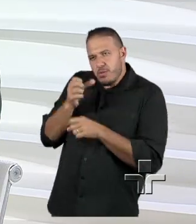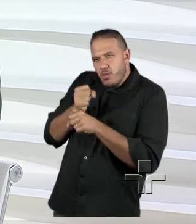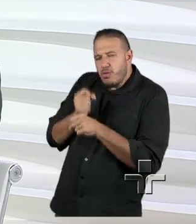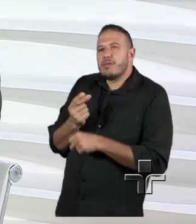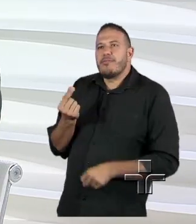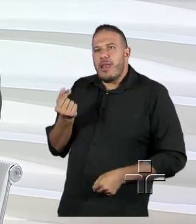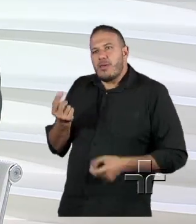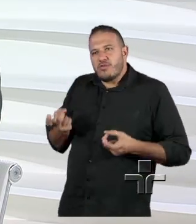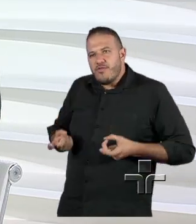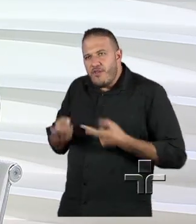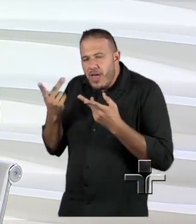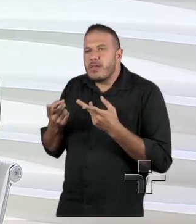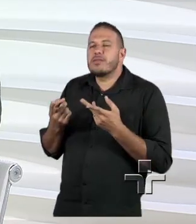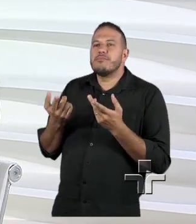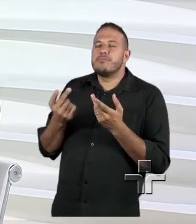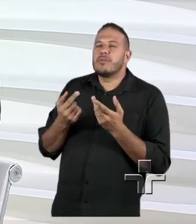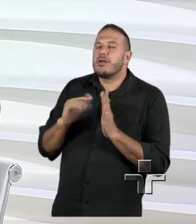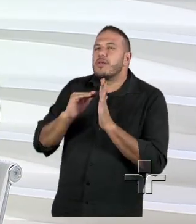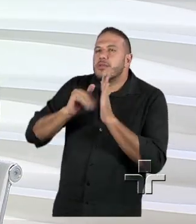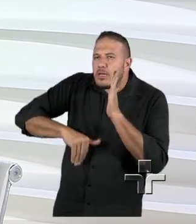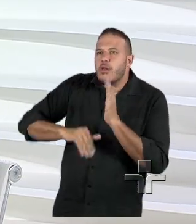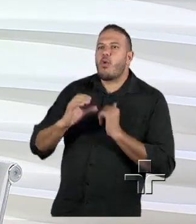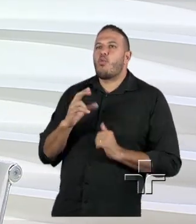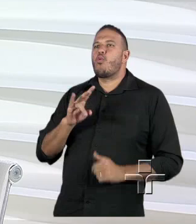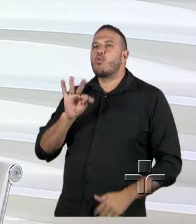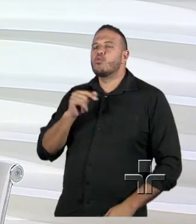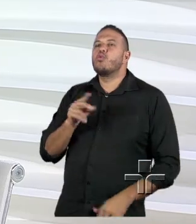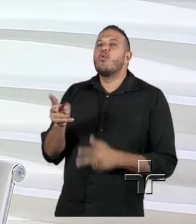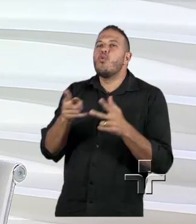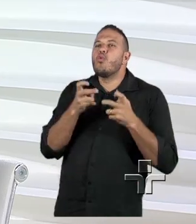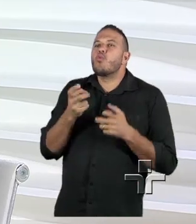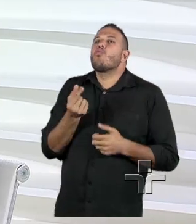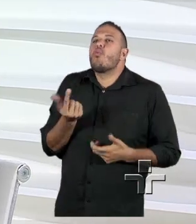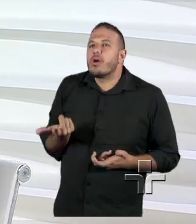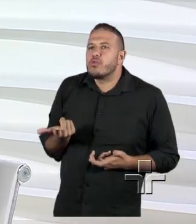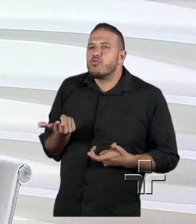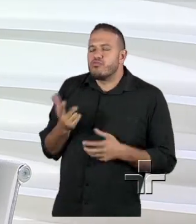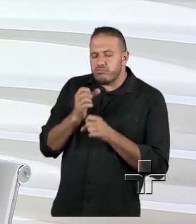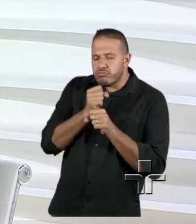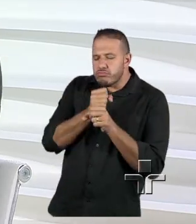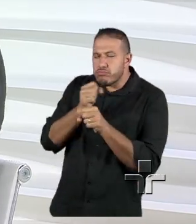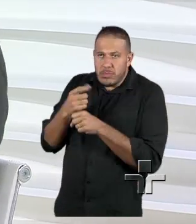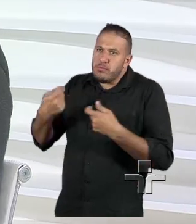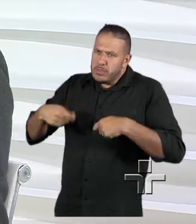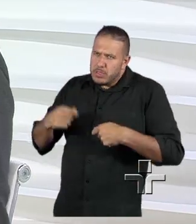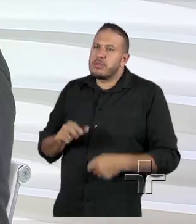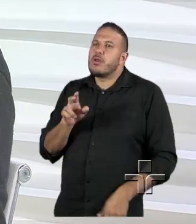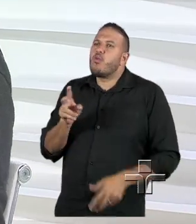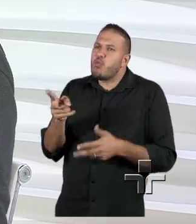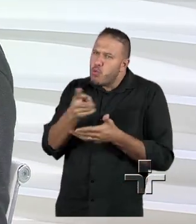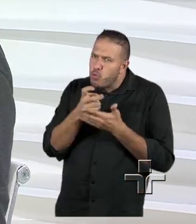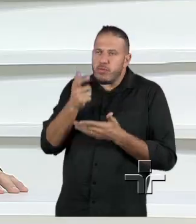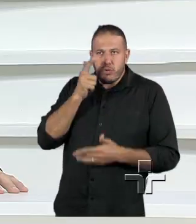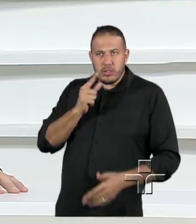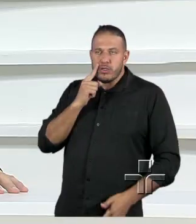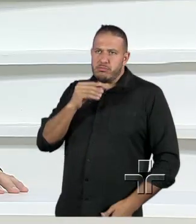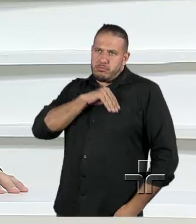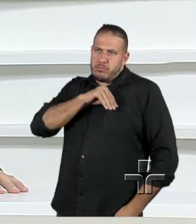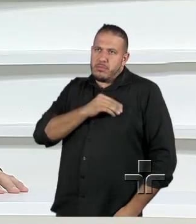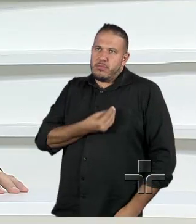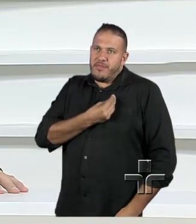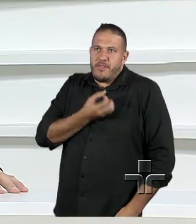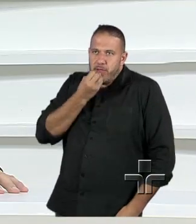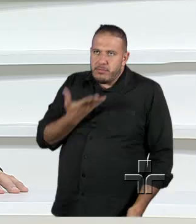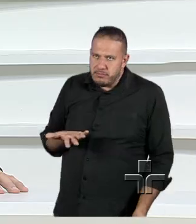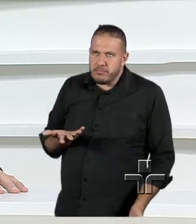de venda menos custo é o lucro. Quanto que você consegue fabricar daquilo para você ter o lucro mínimo para você sobreviver. E